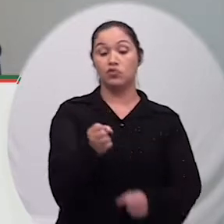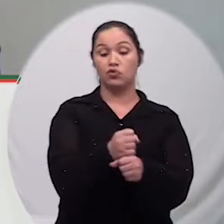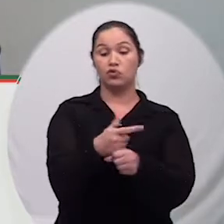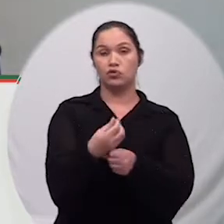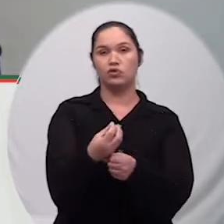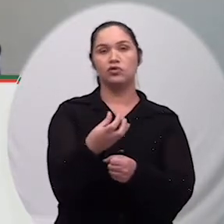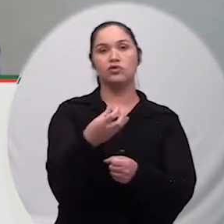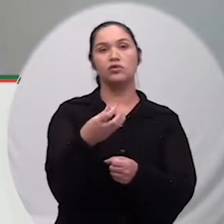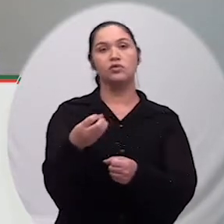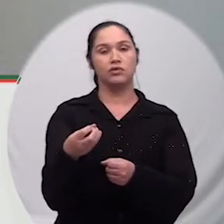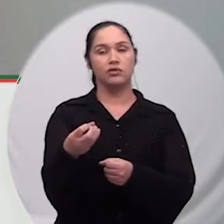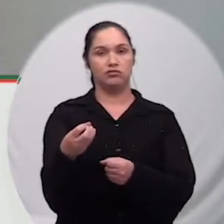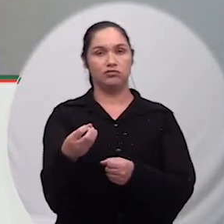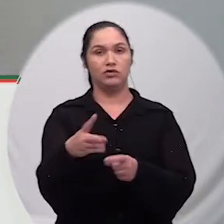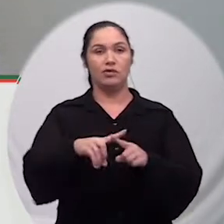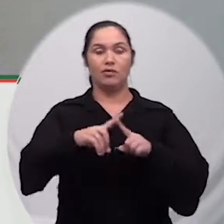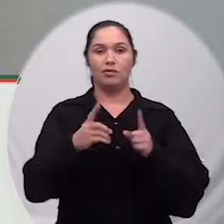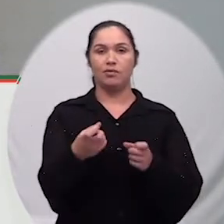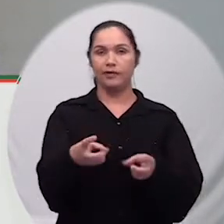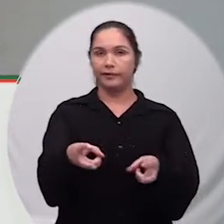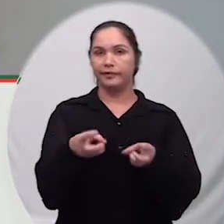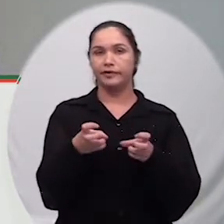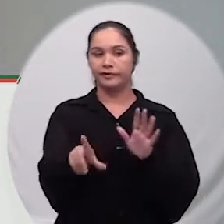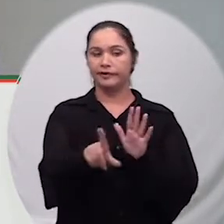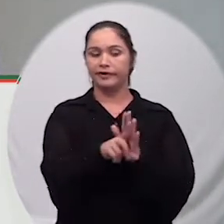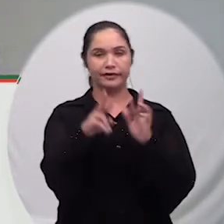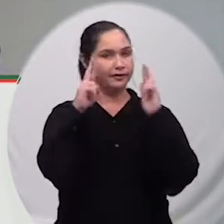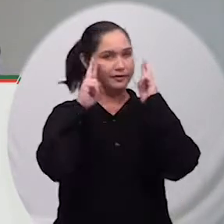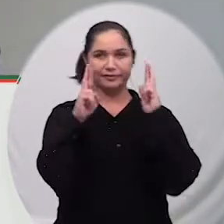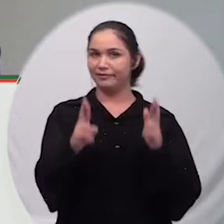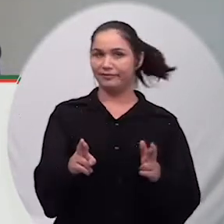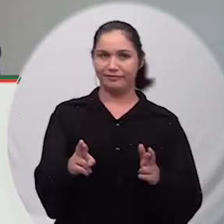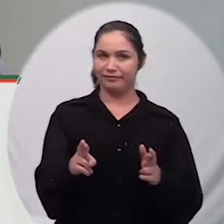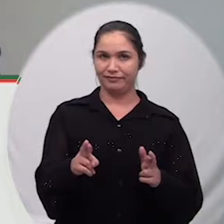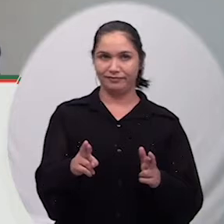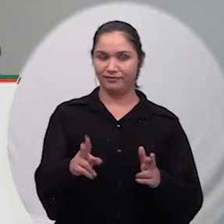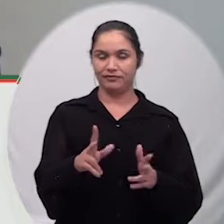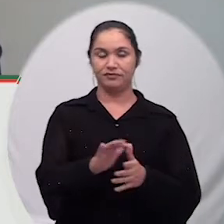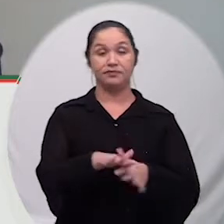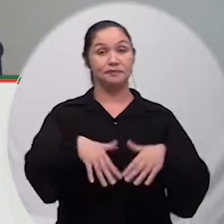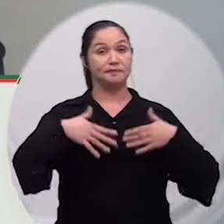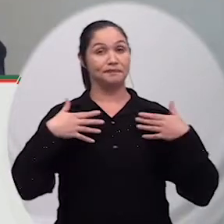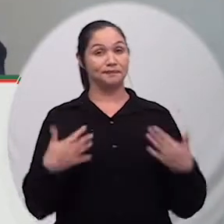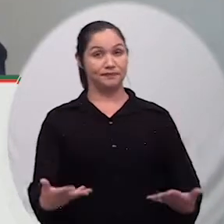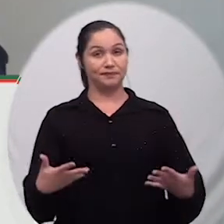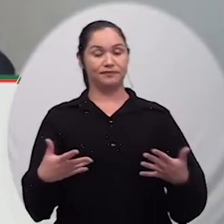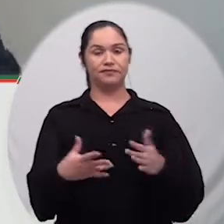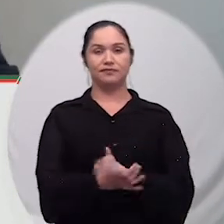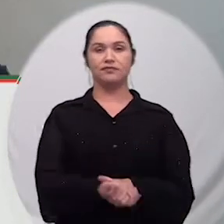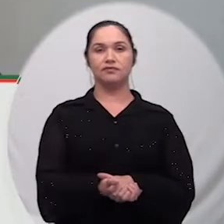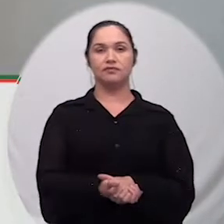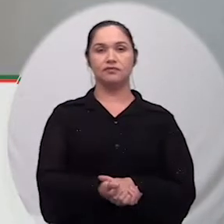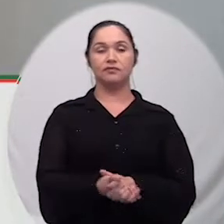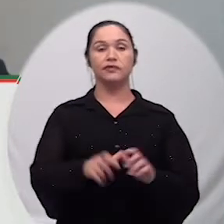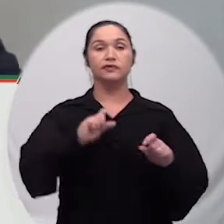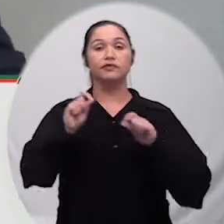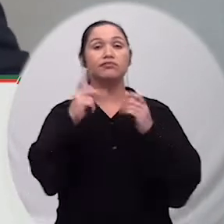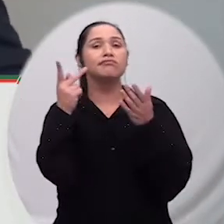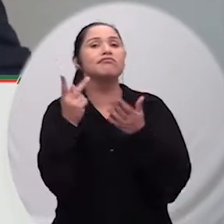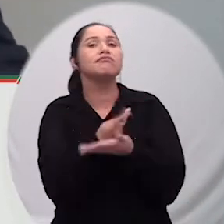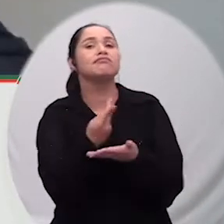não está sendo dada devida cuidado a isso, né? Então, o que aconteceu